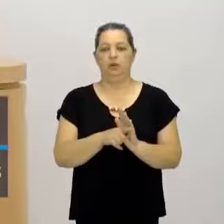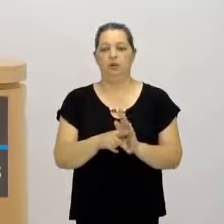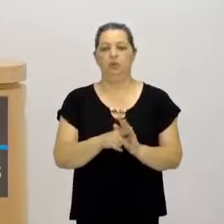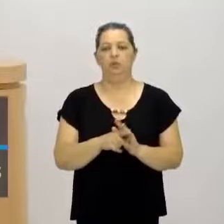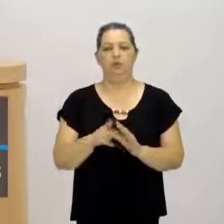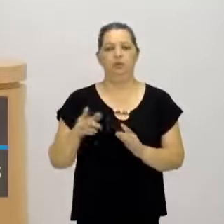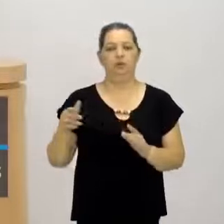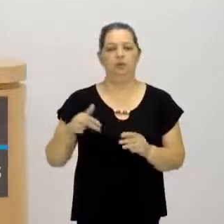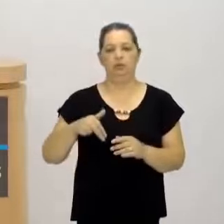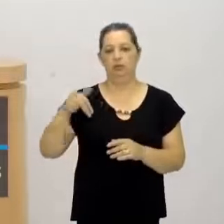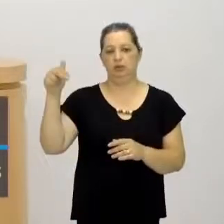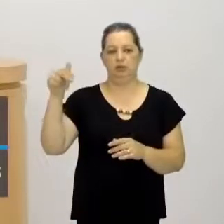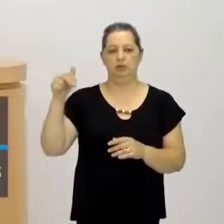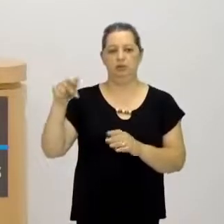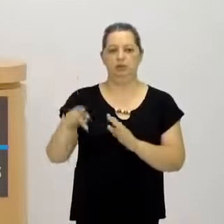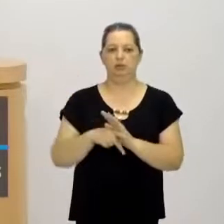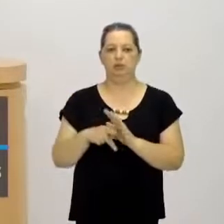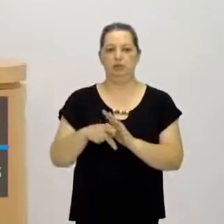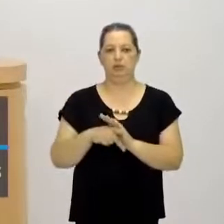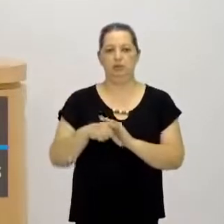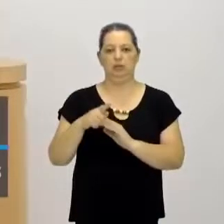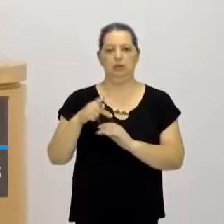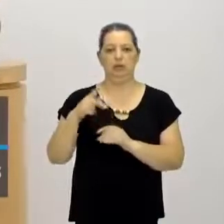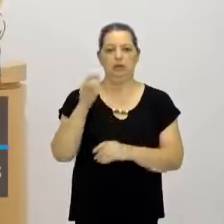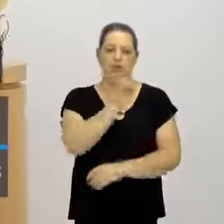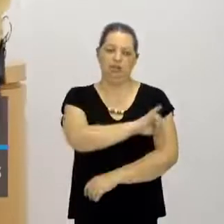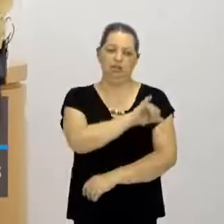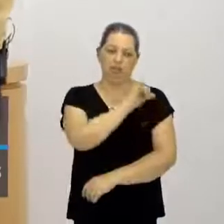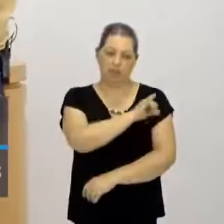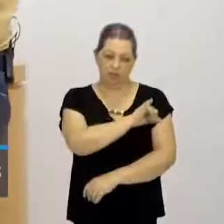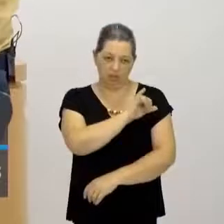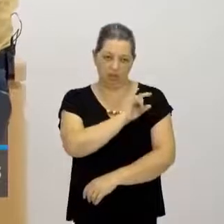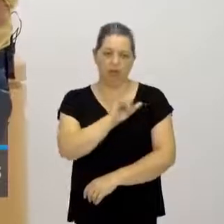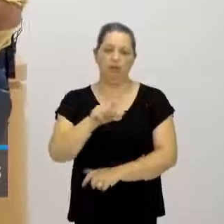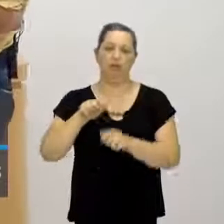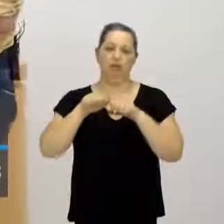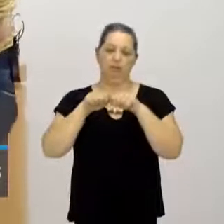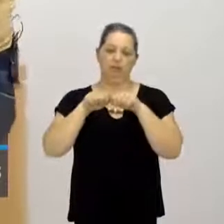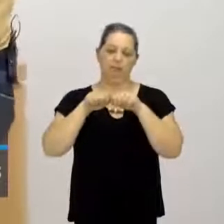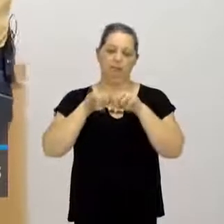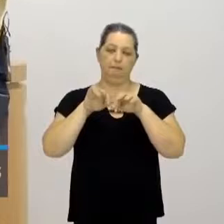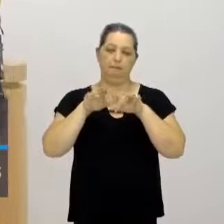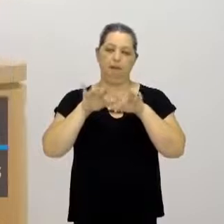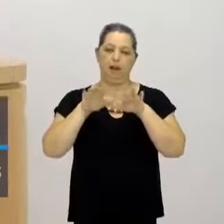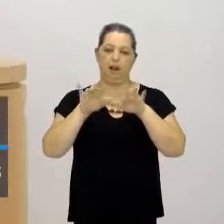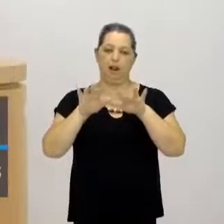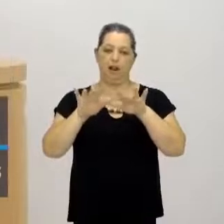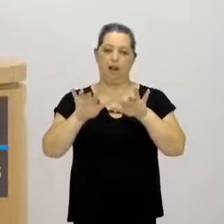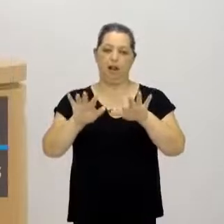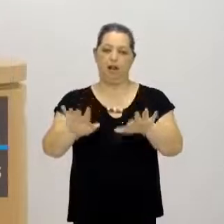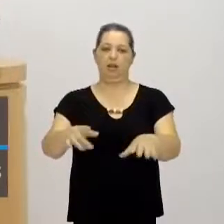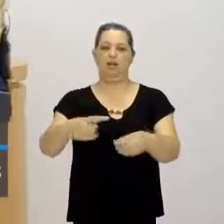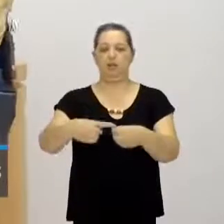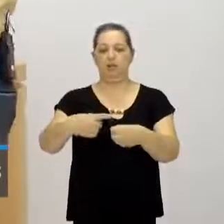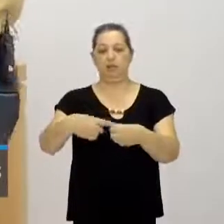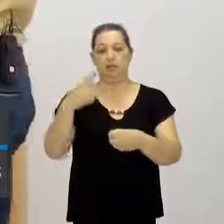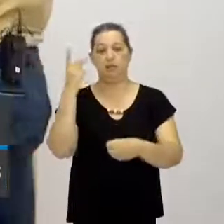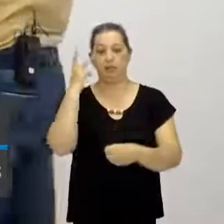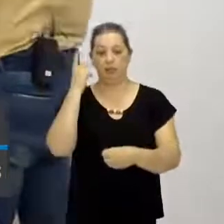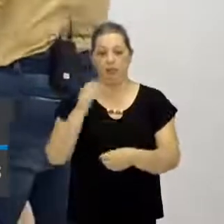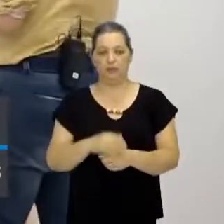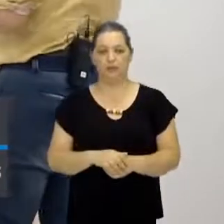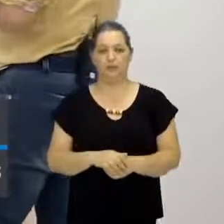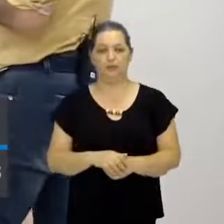no norte, do norte vai para o Vale do Paraíba, Rio de Janeiro, e se expande bastante no interior de São Paulo. Dá a